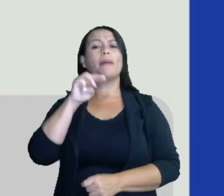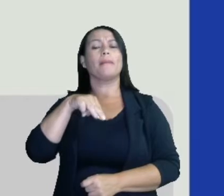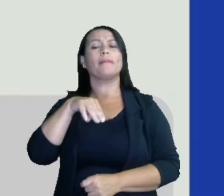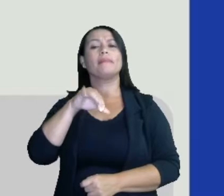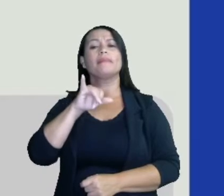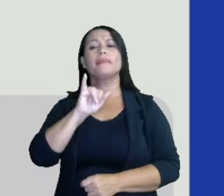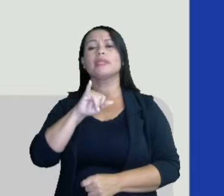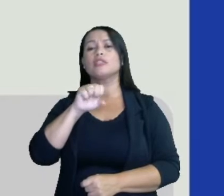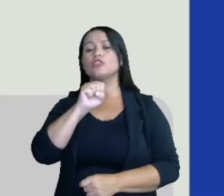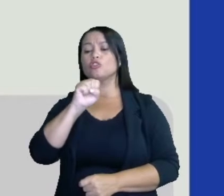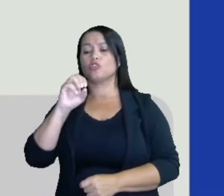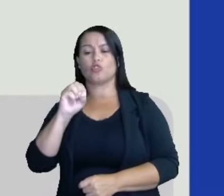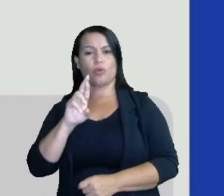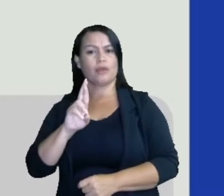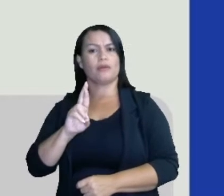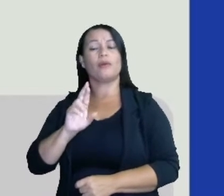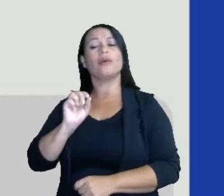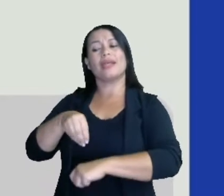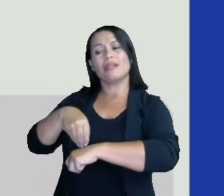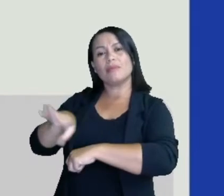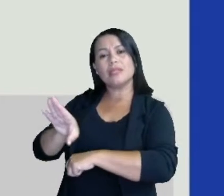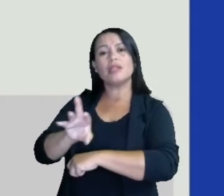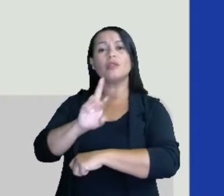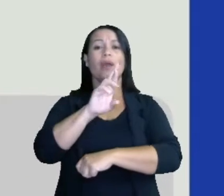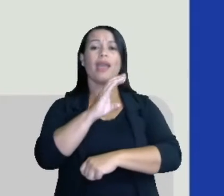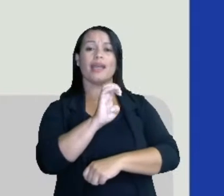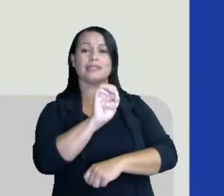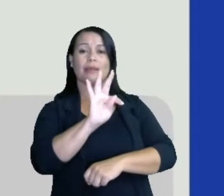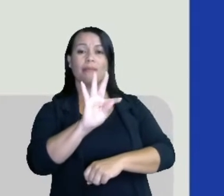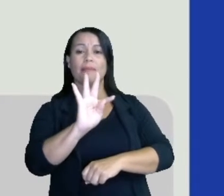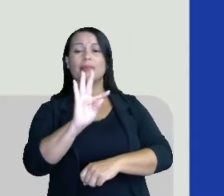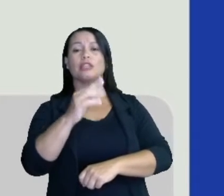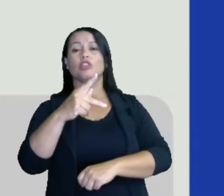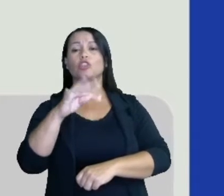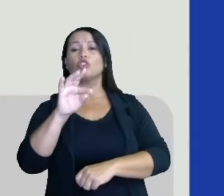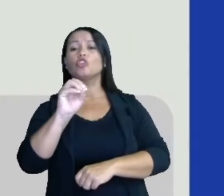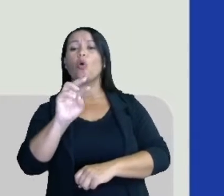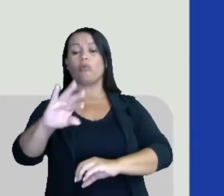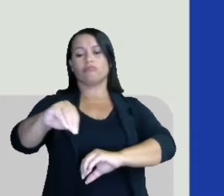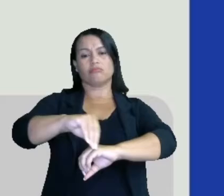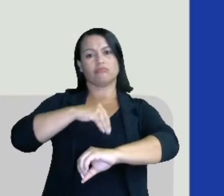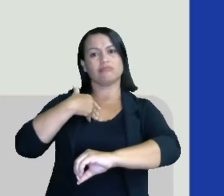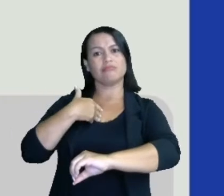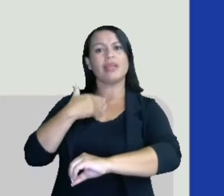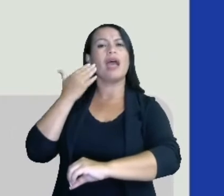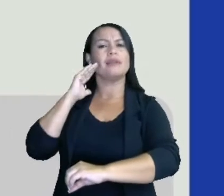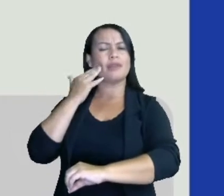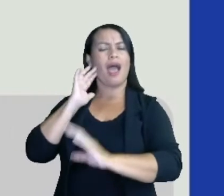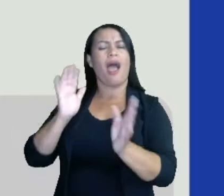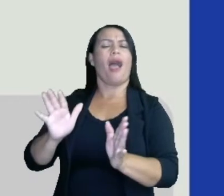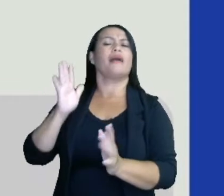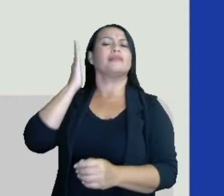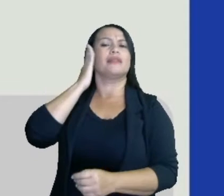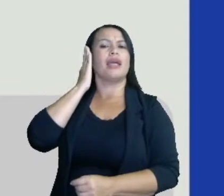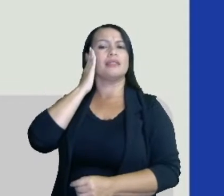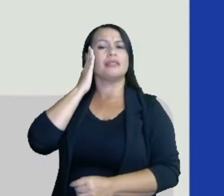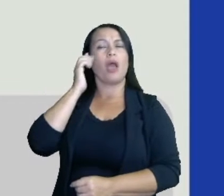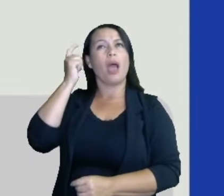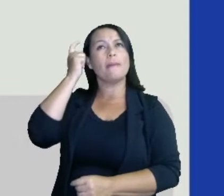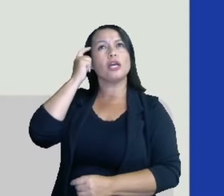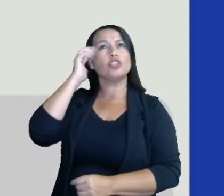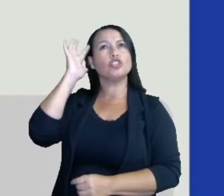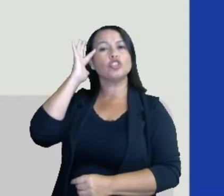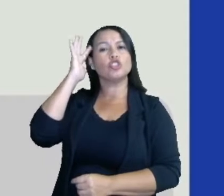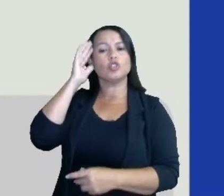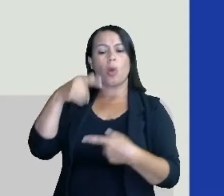está passando a mensagem, e o receptor, que é o que está recebendo a mensagem. Ele compreendeu, então ele já imaginou ali, ó, um prato de comida